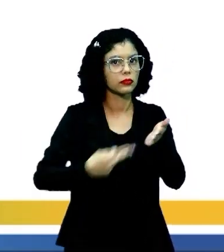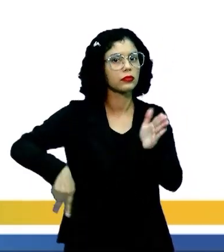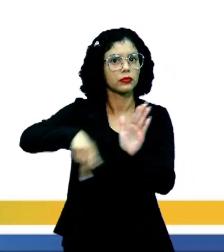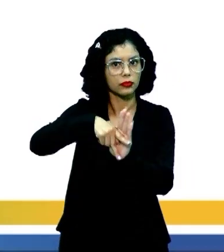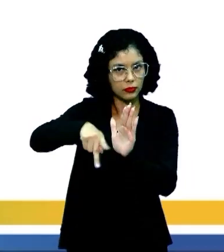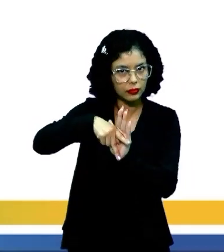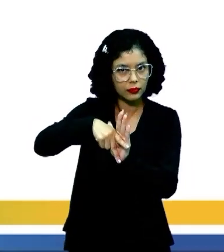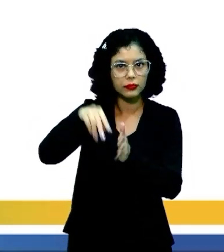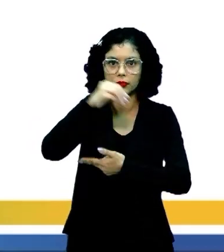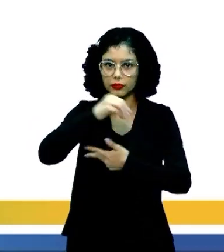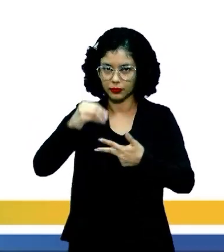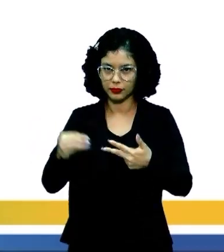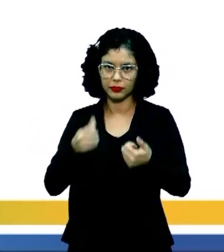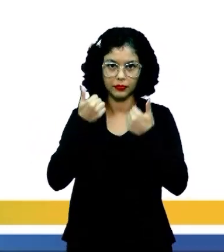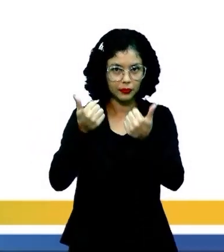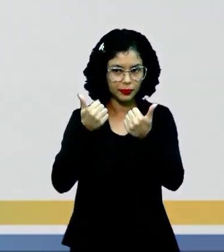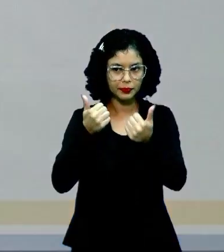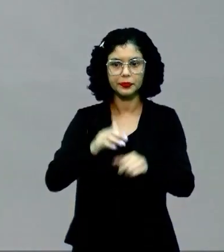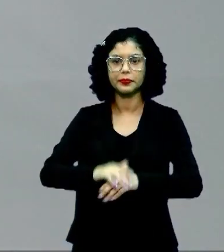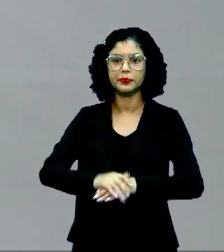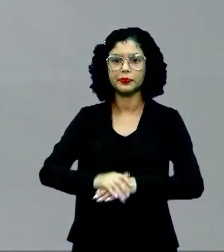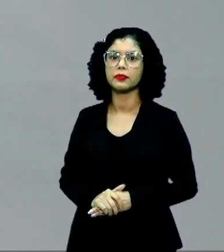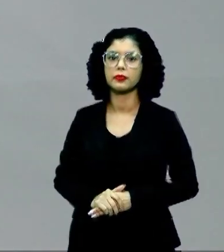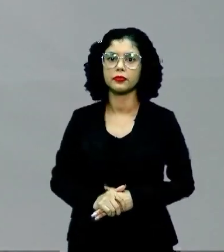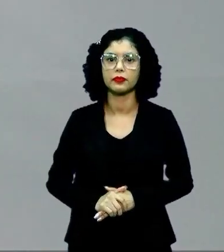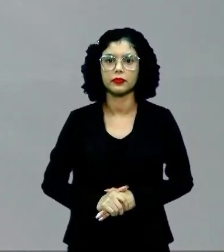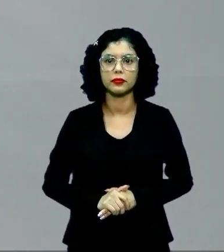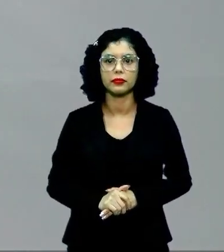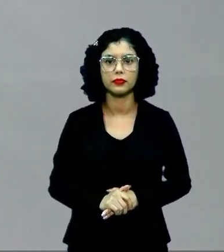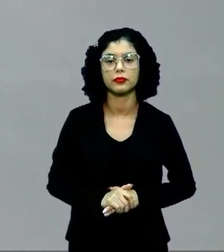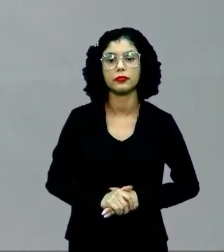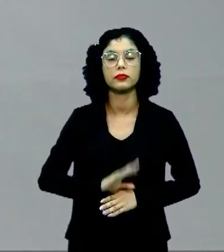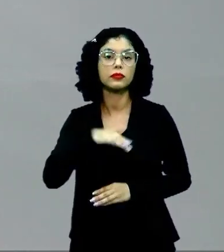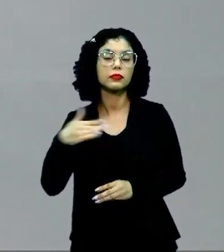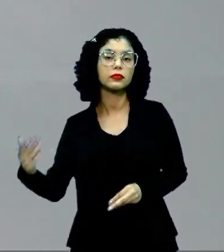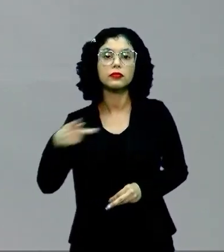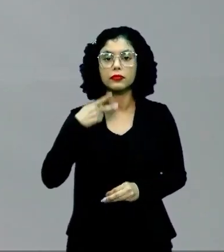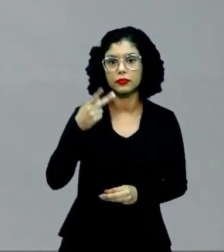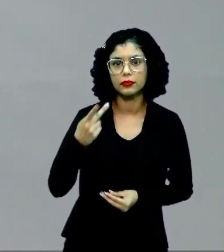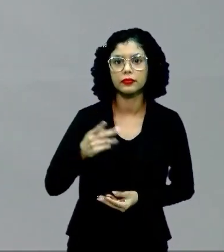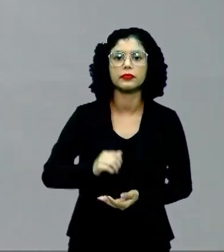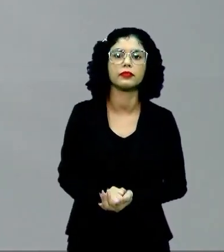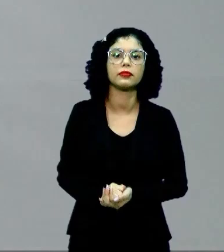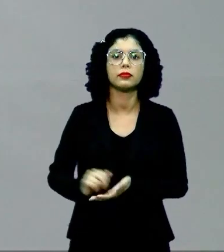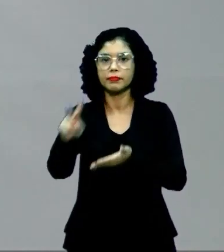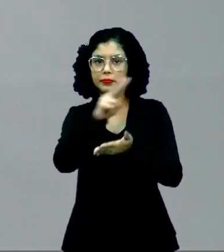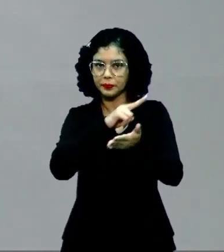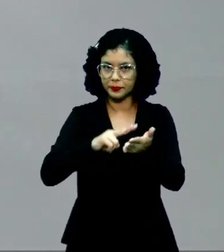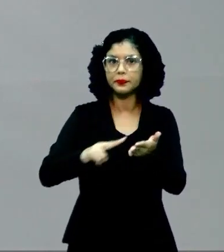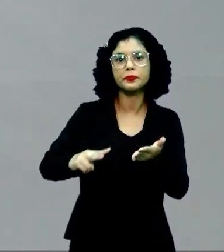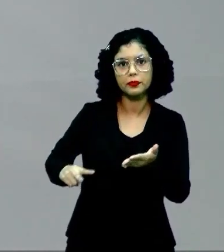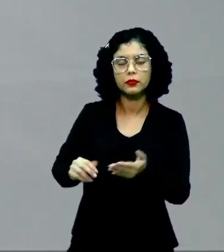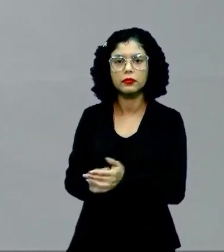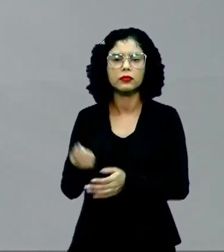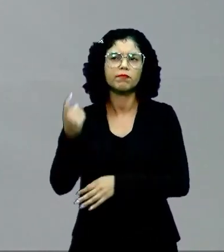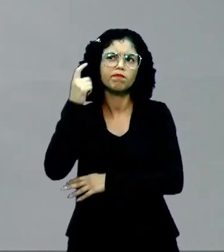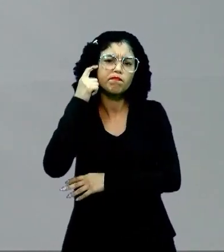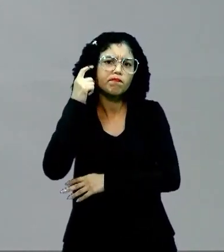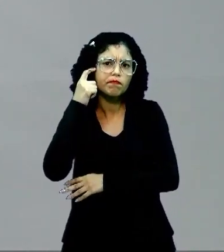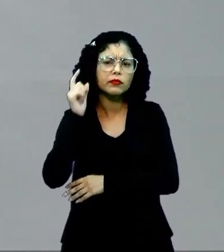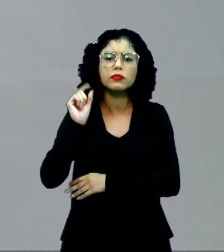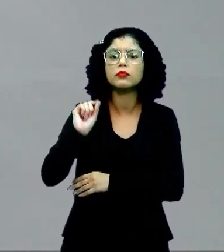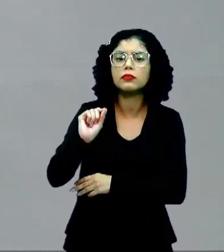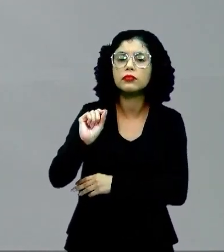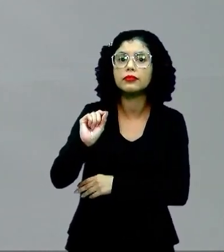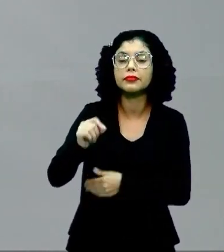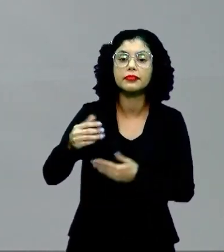redação do Enem, tá certo? Quando nós falamos em leitura, vem logo à nossa